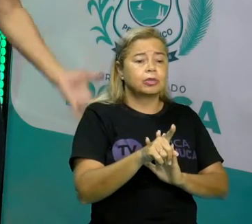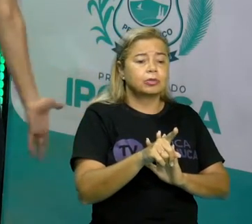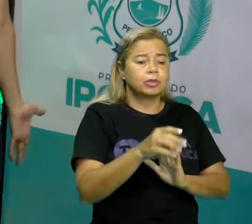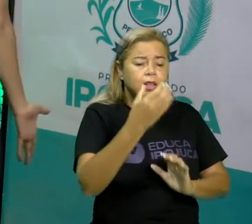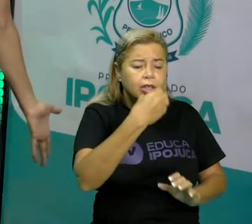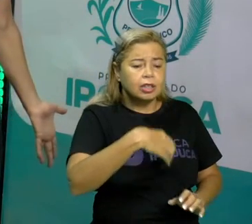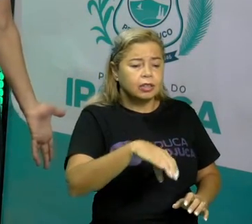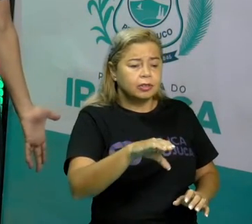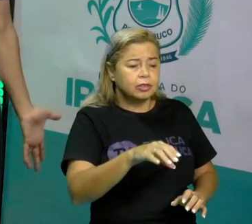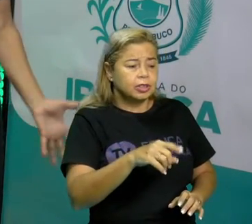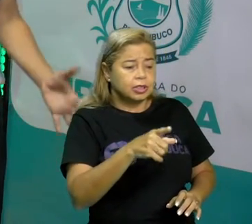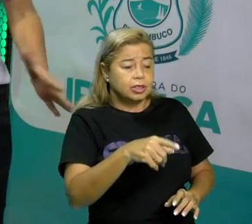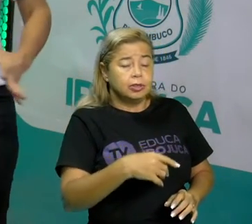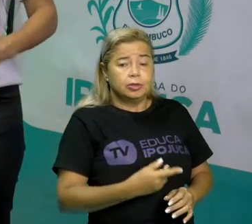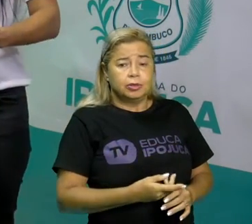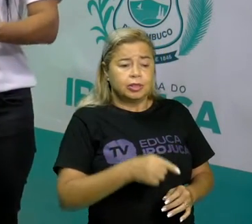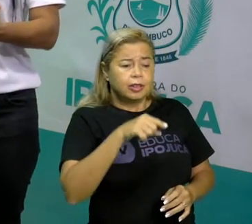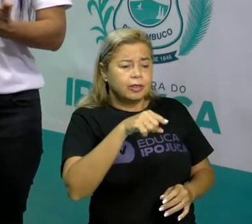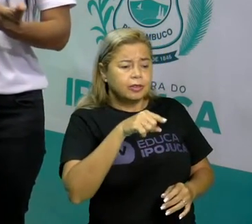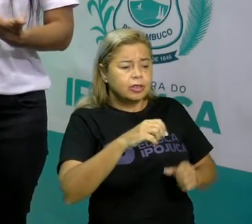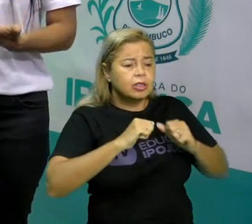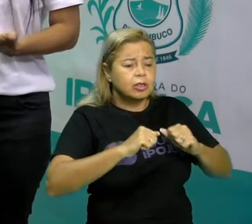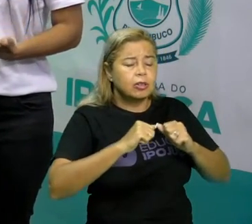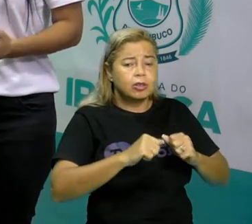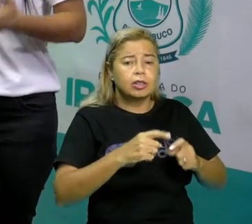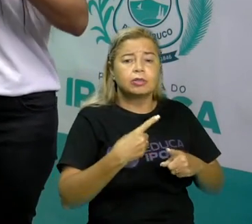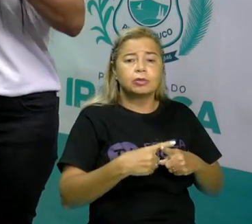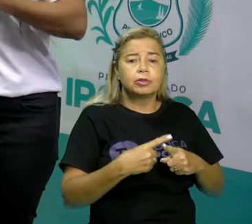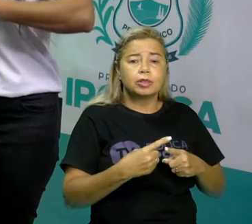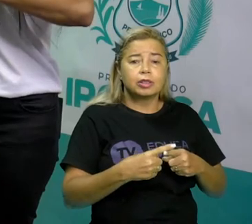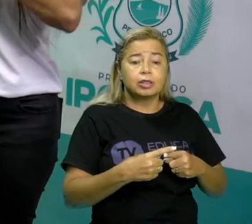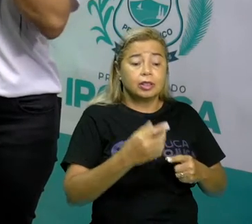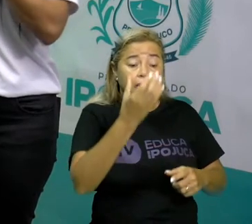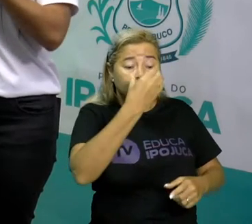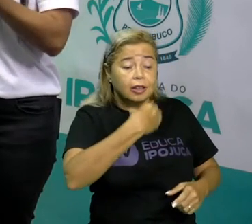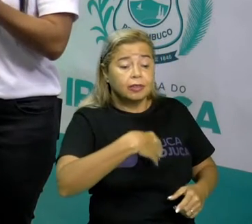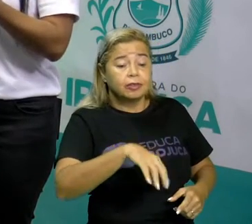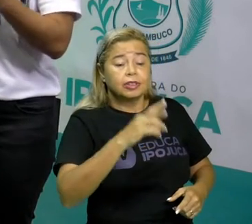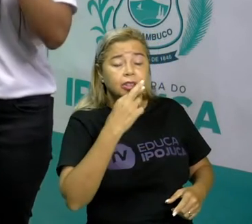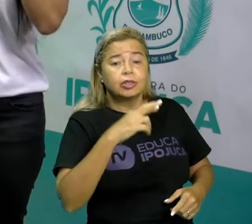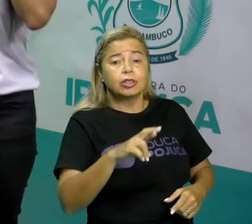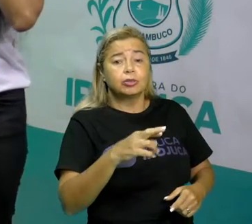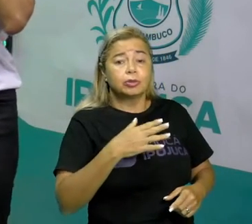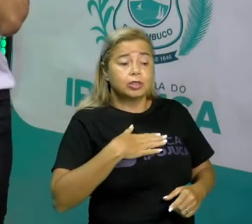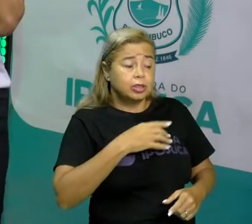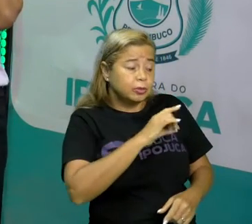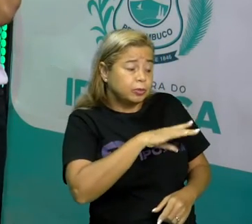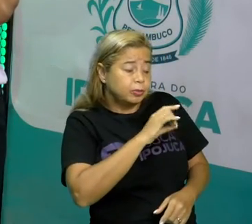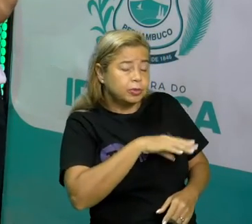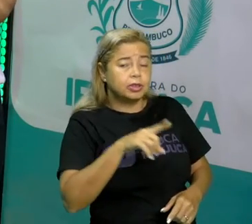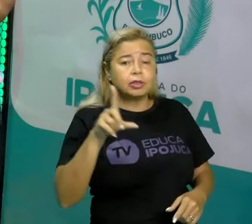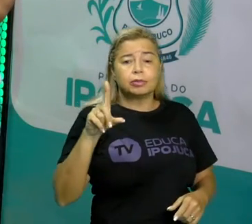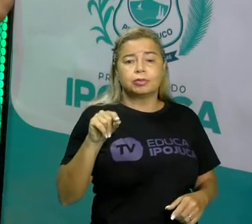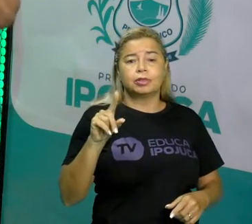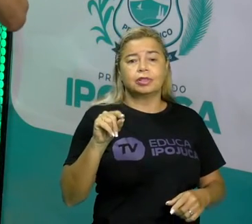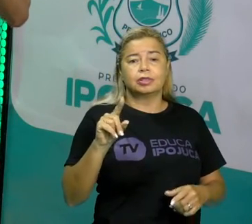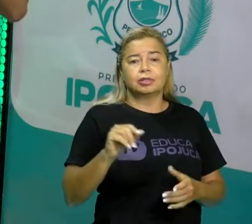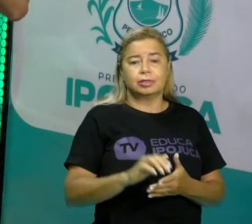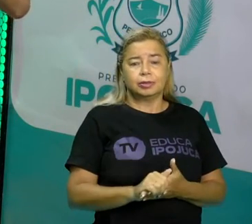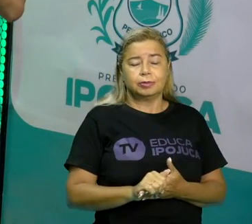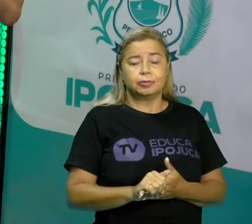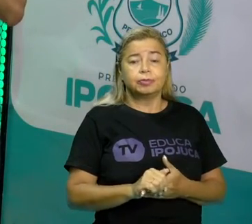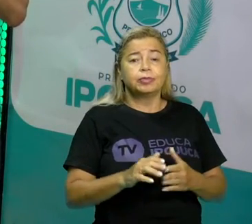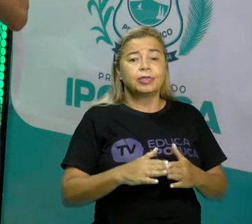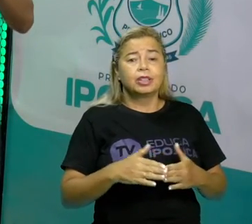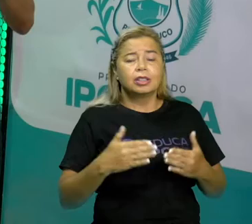danado do passarinho. Para compreender, é importante que você leia. Você lê e você escute